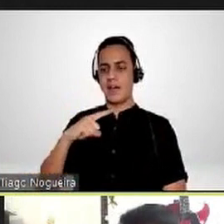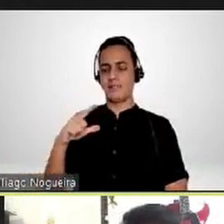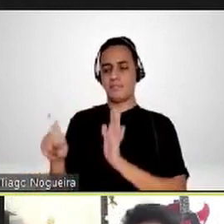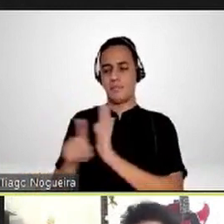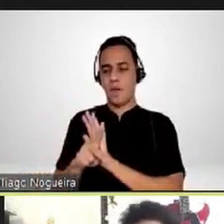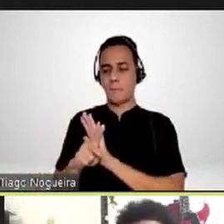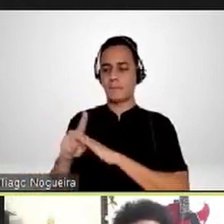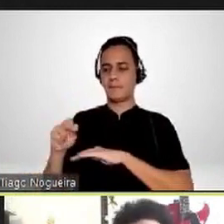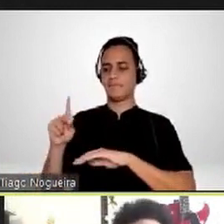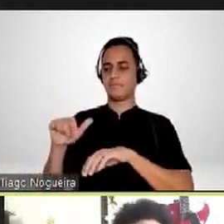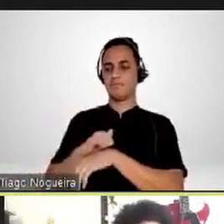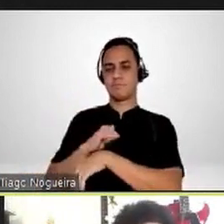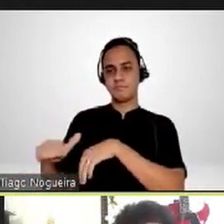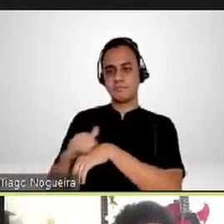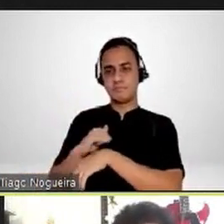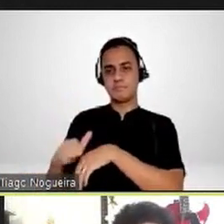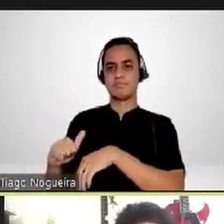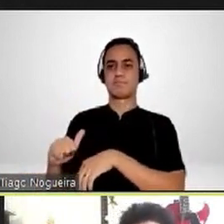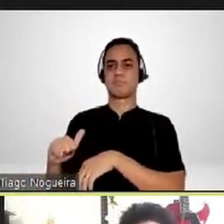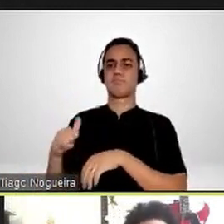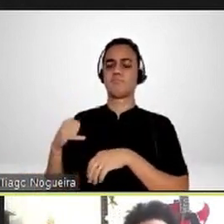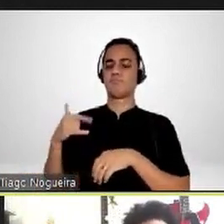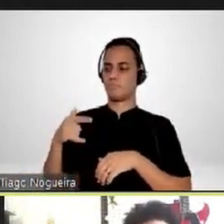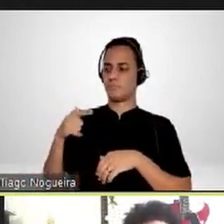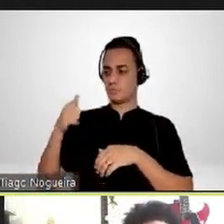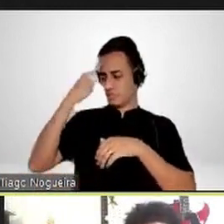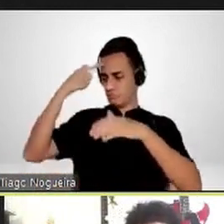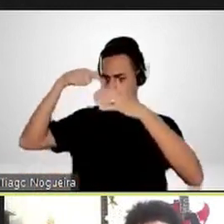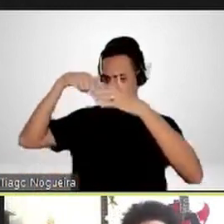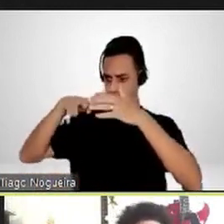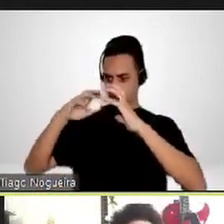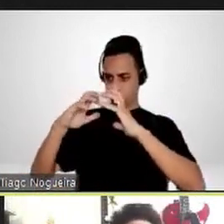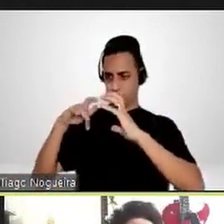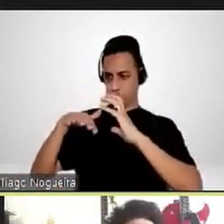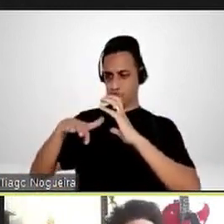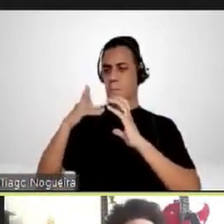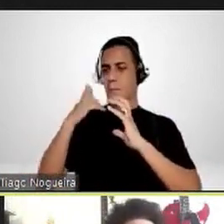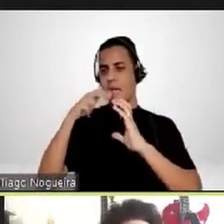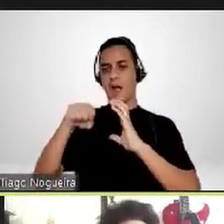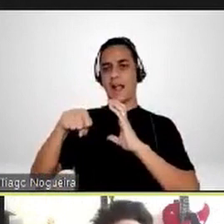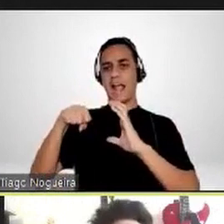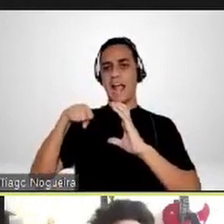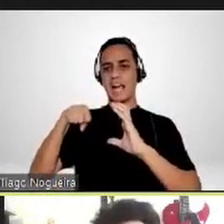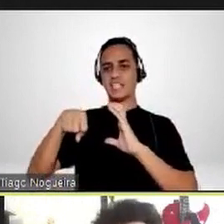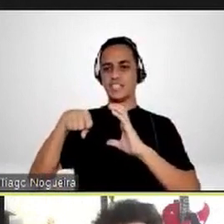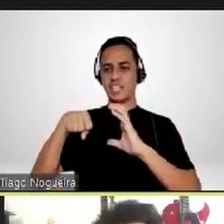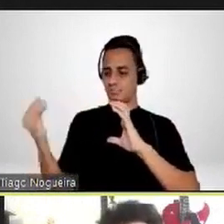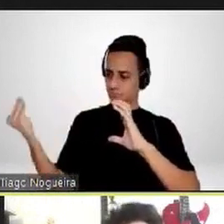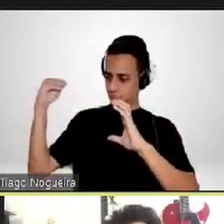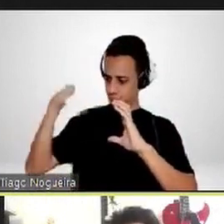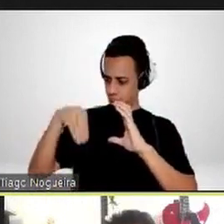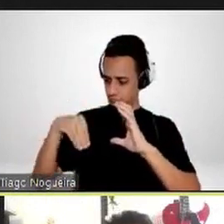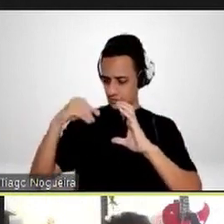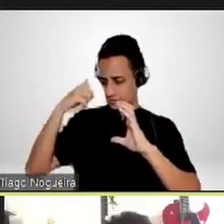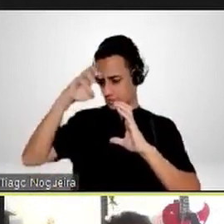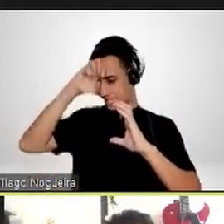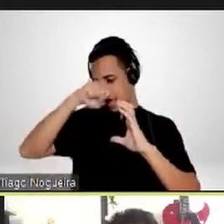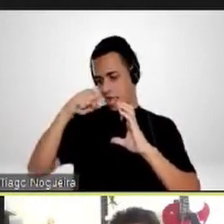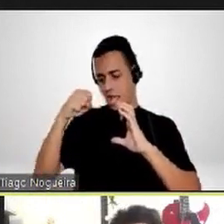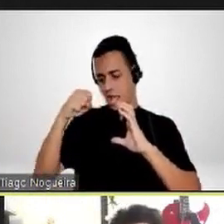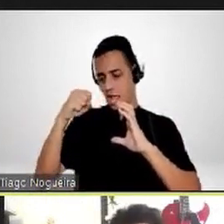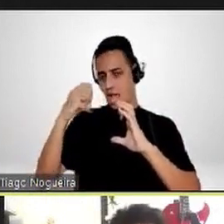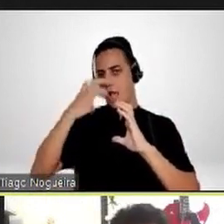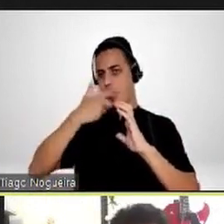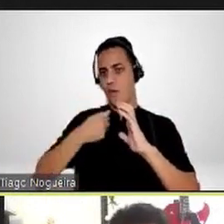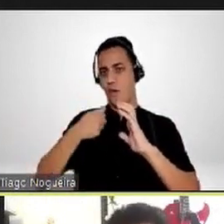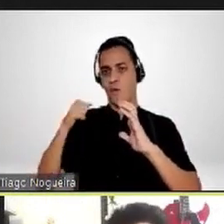tem uma gaveta. Dentro dessa gaveta tem uma caixinha, e nessa caixinha eu vou colocar essa imagem, né?